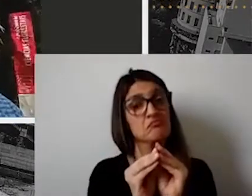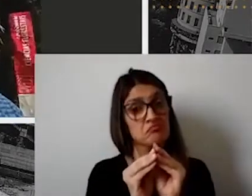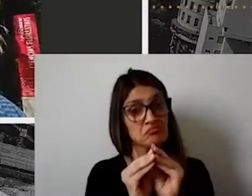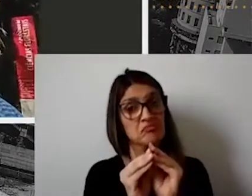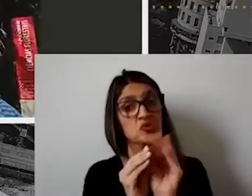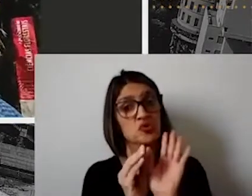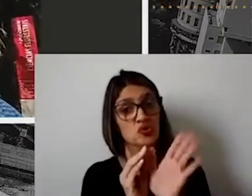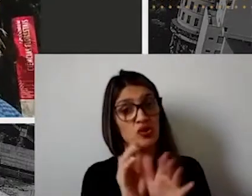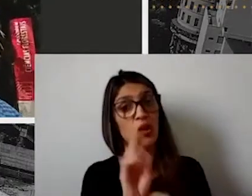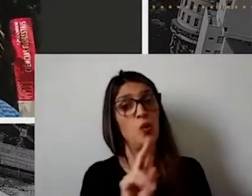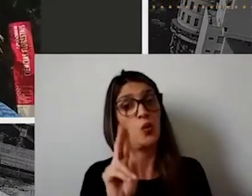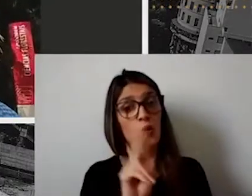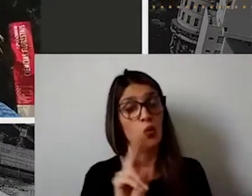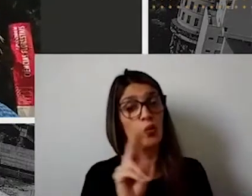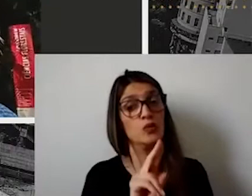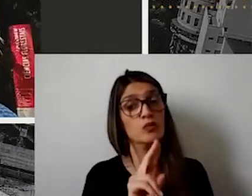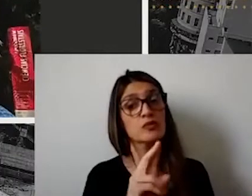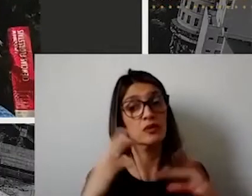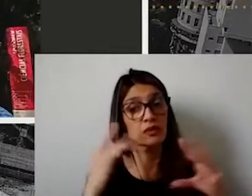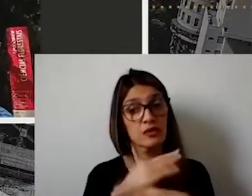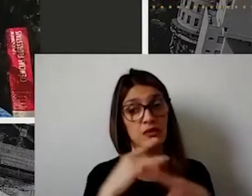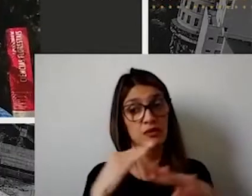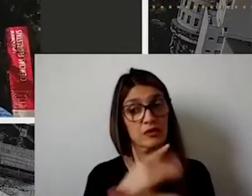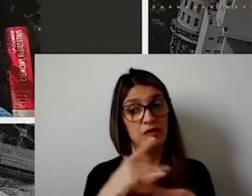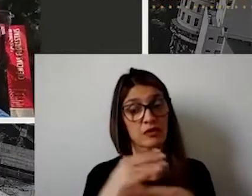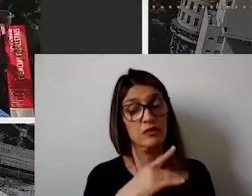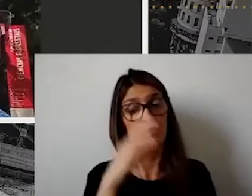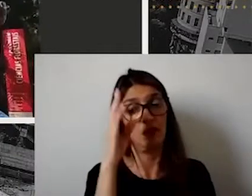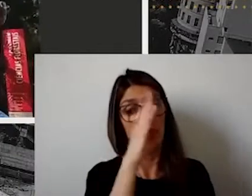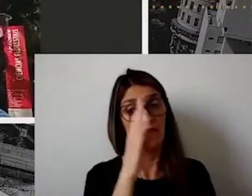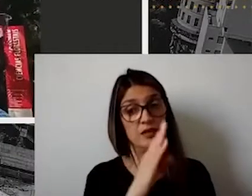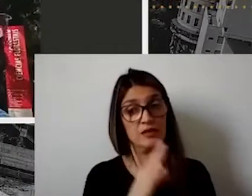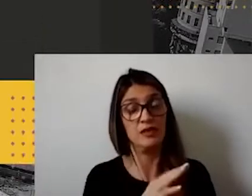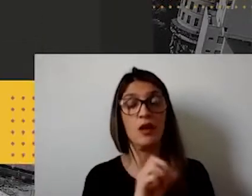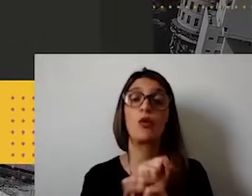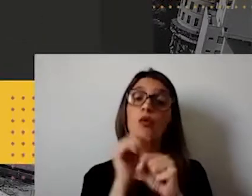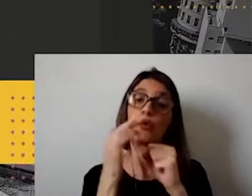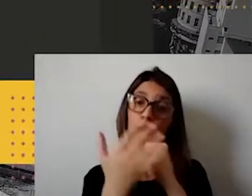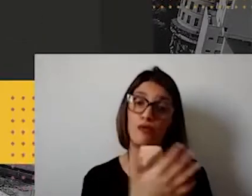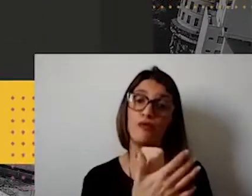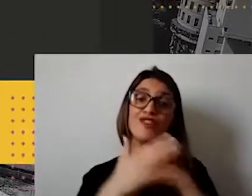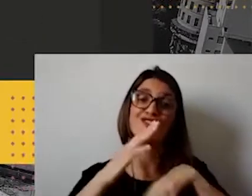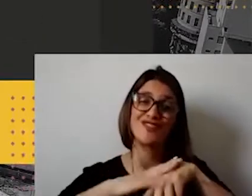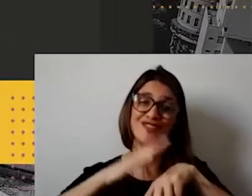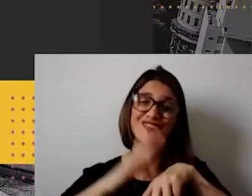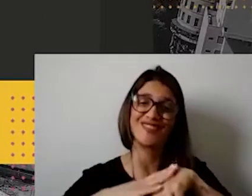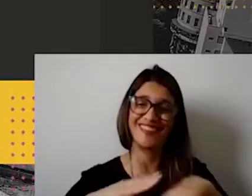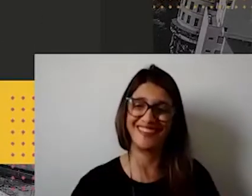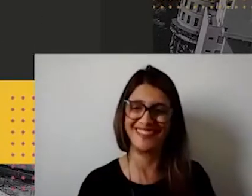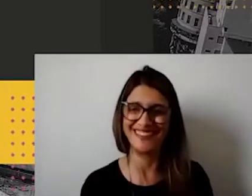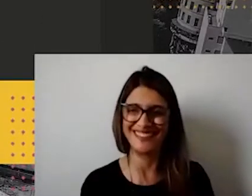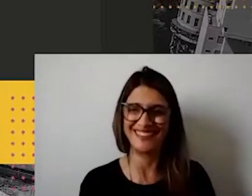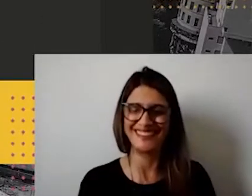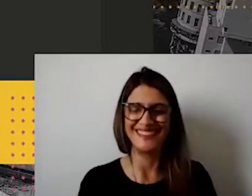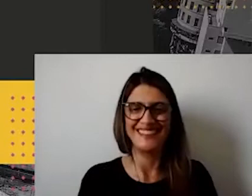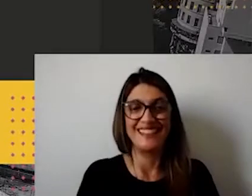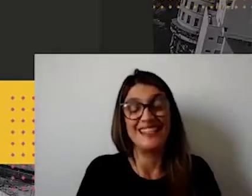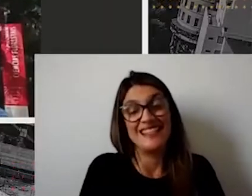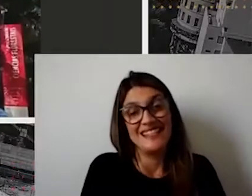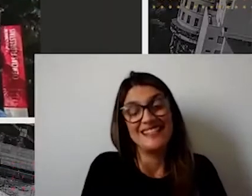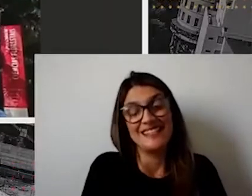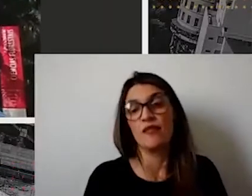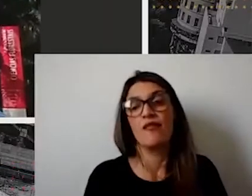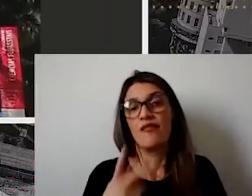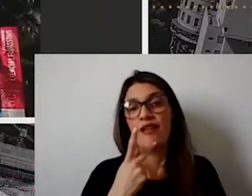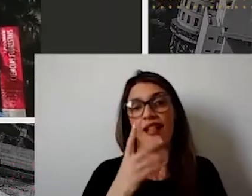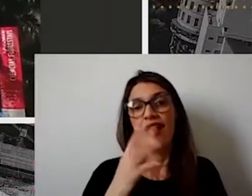zonas urbanas mais no Brasil, né? Das coisas positivas. Exato. Que o Covid também trouxeram para a gente. Bom, eu só quero comentar que essa tapioca,